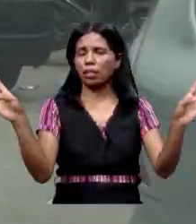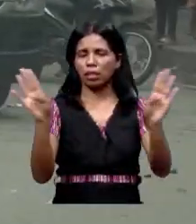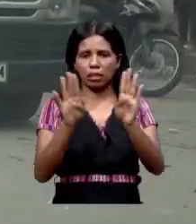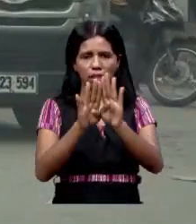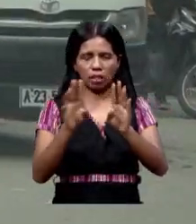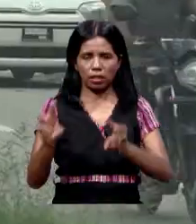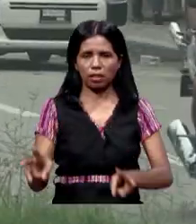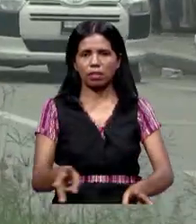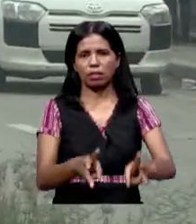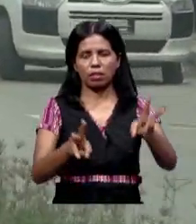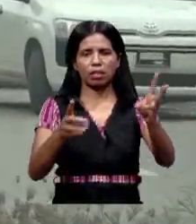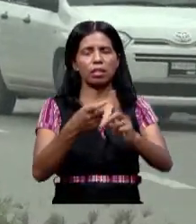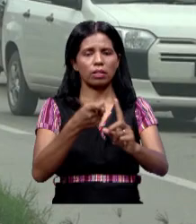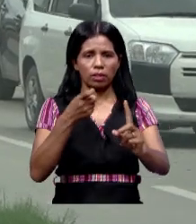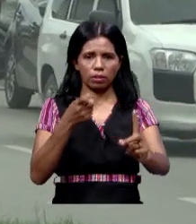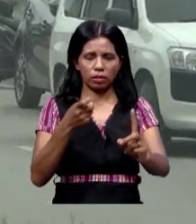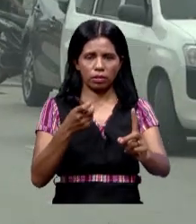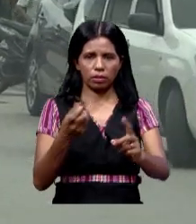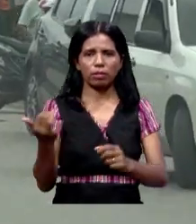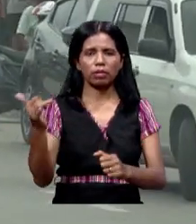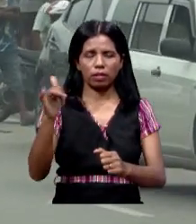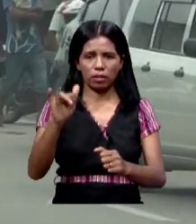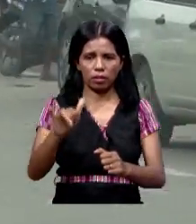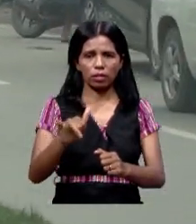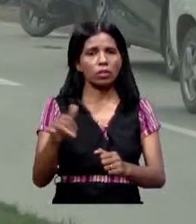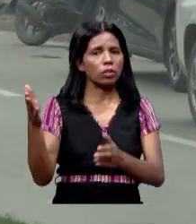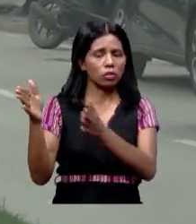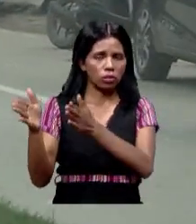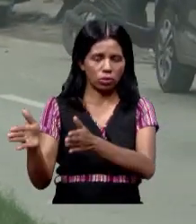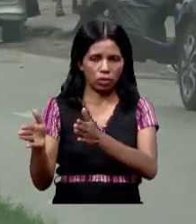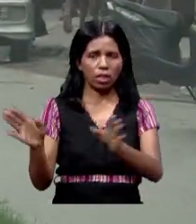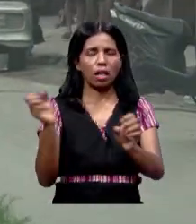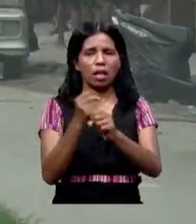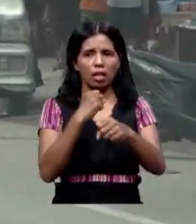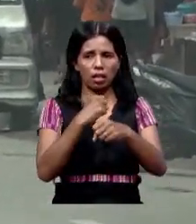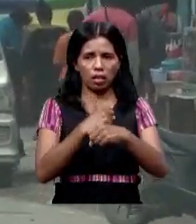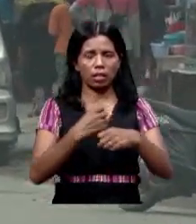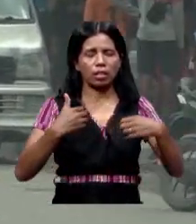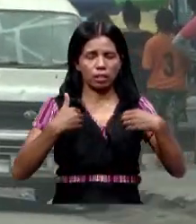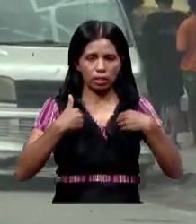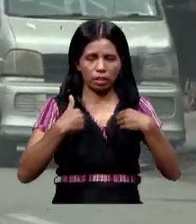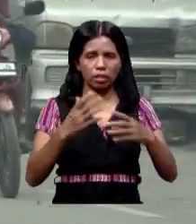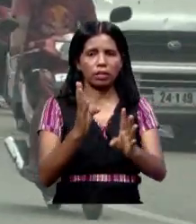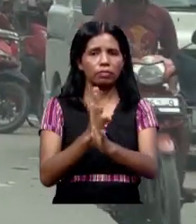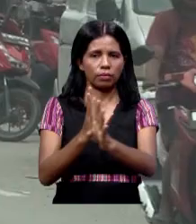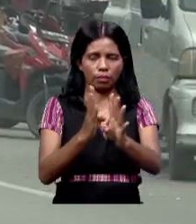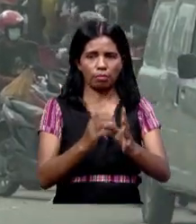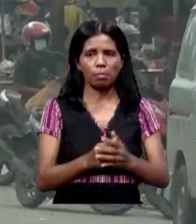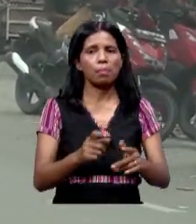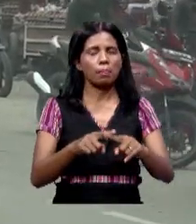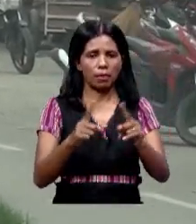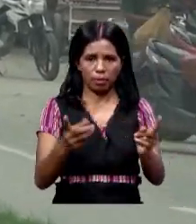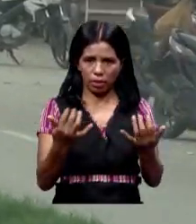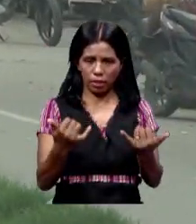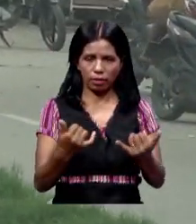estrada husi parte sori ninian antam perturba iha cria ingrafa. Mebe irane ita